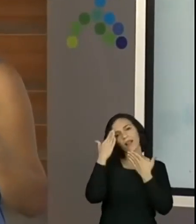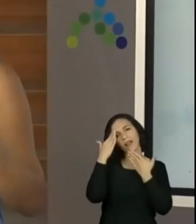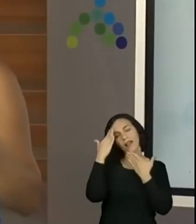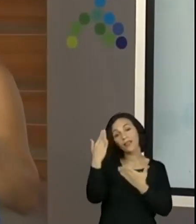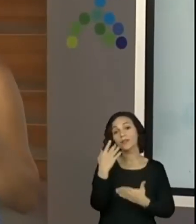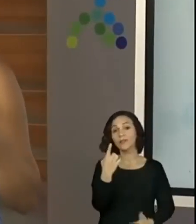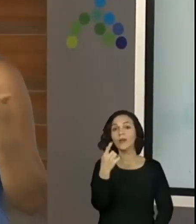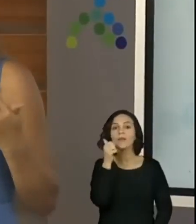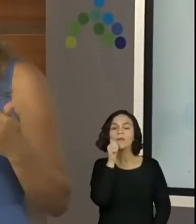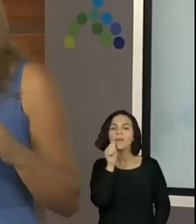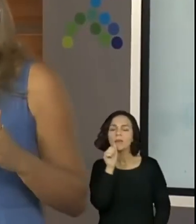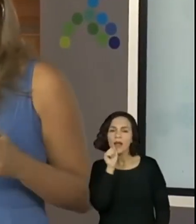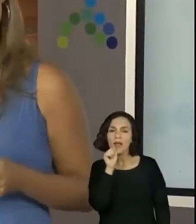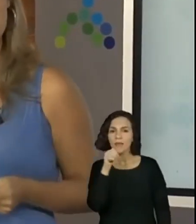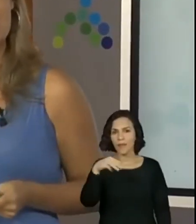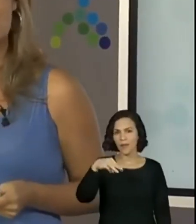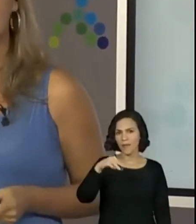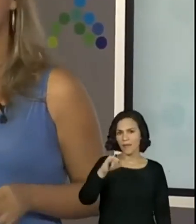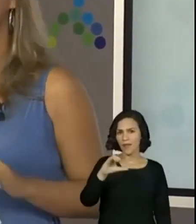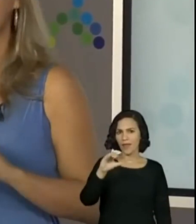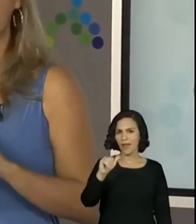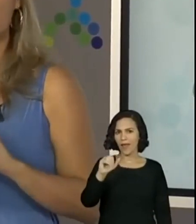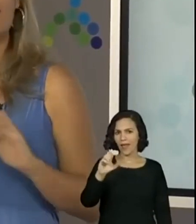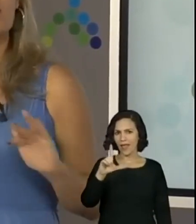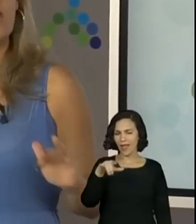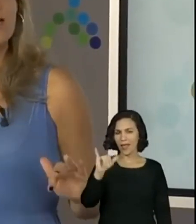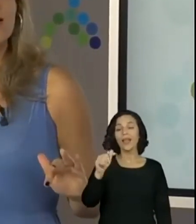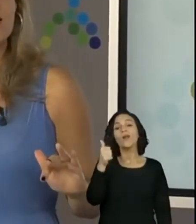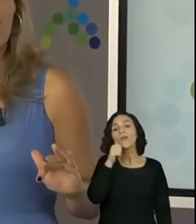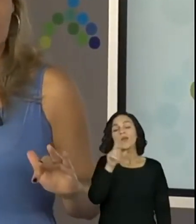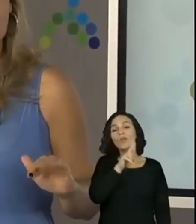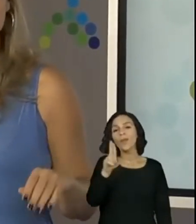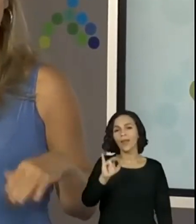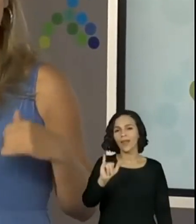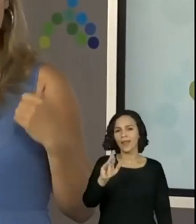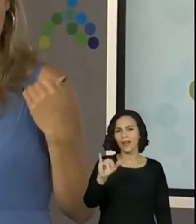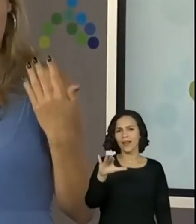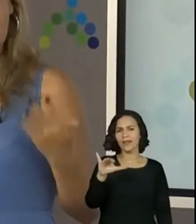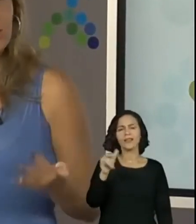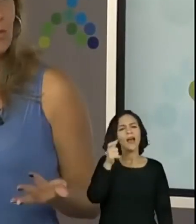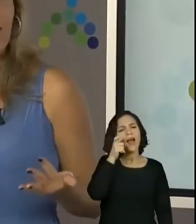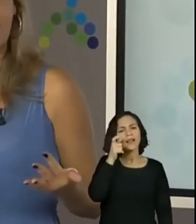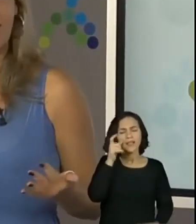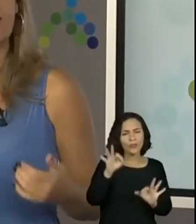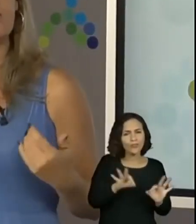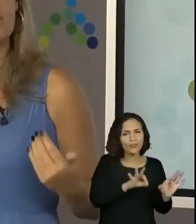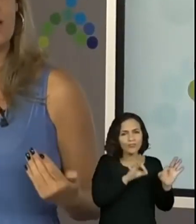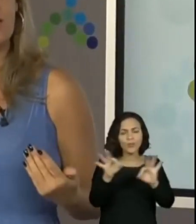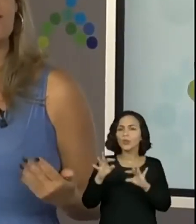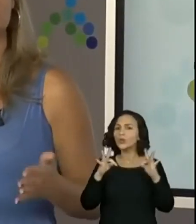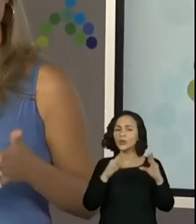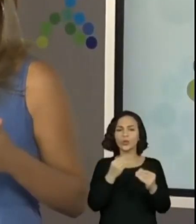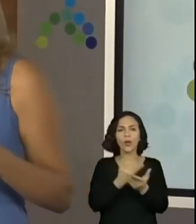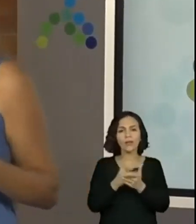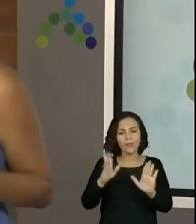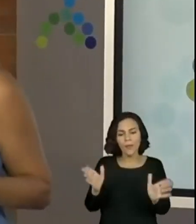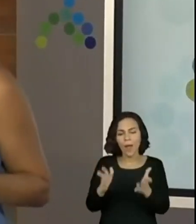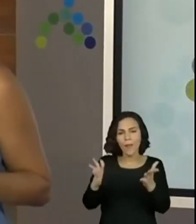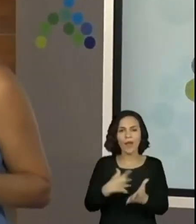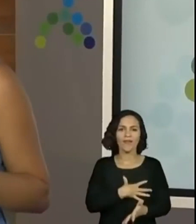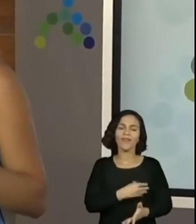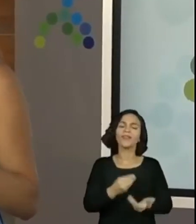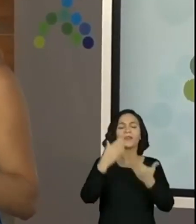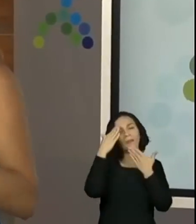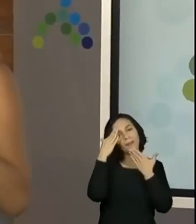uma mãe, a mãe da Micaele, a Iraci, que acompanha todas as aulas, está sempre ali super atenta, ajudando a filha.